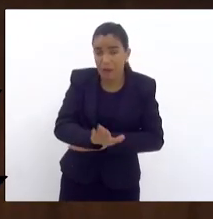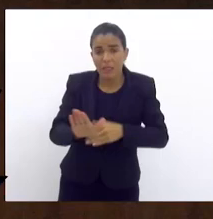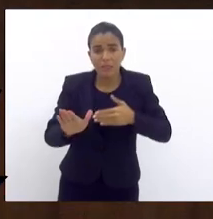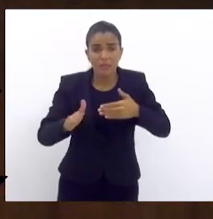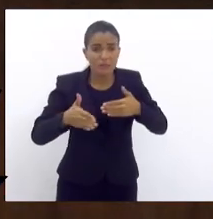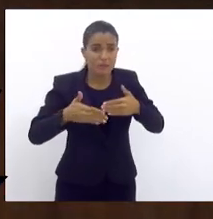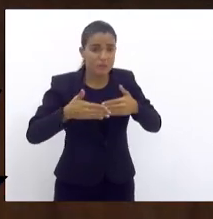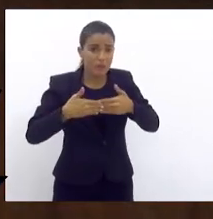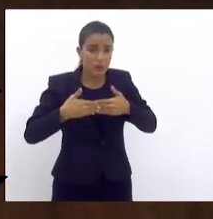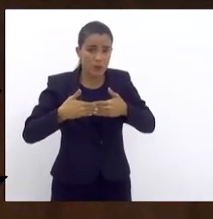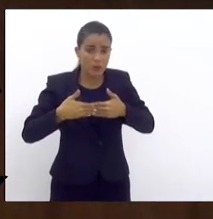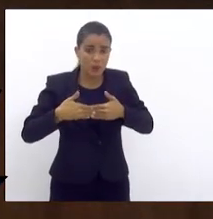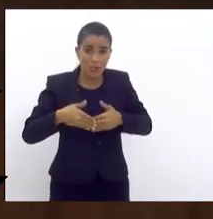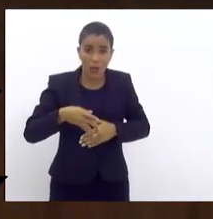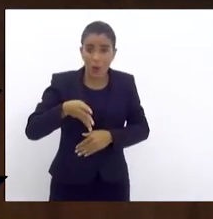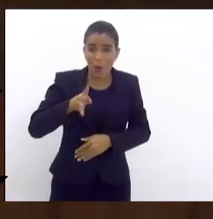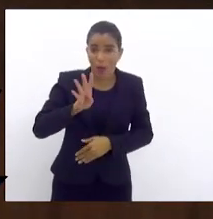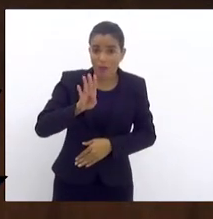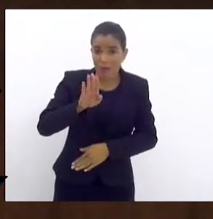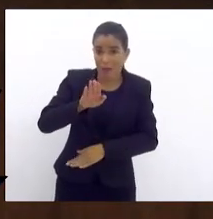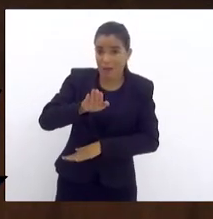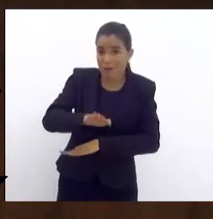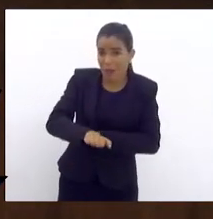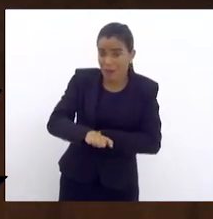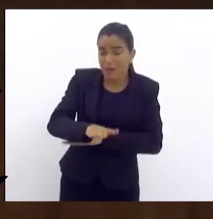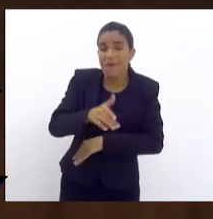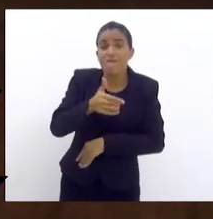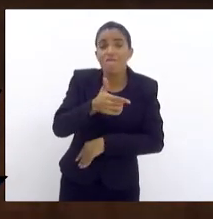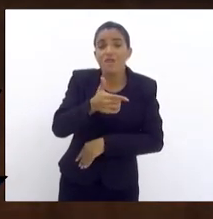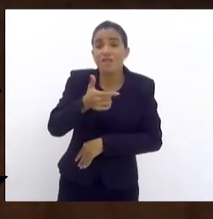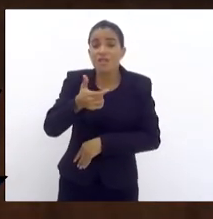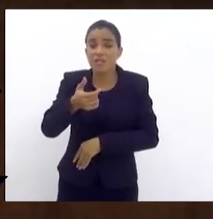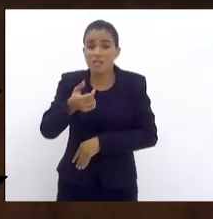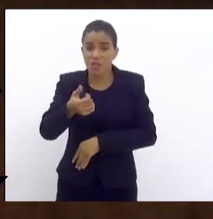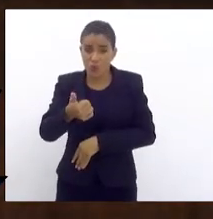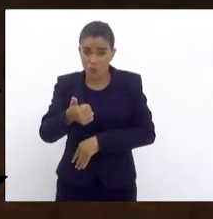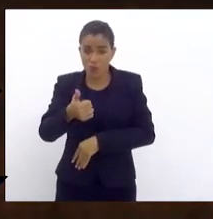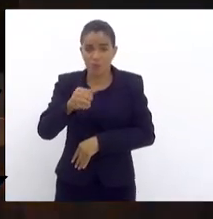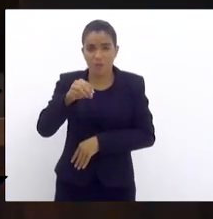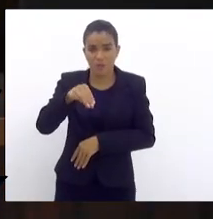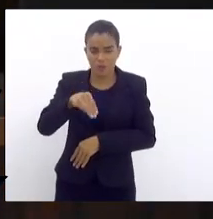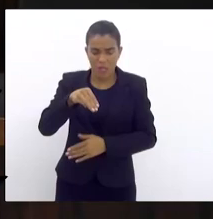encerrou-se às 16 horas e 21 minutos